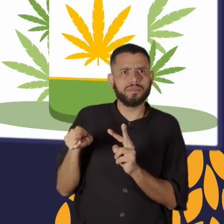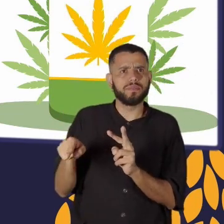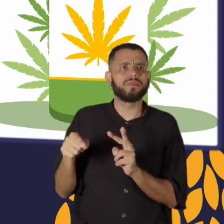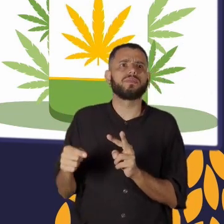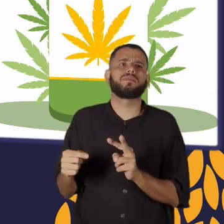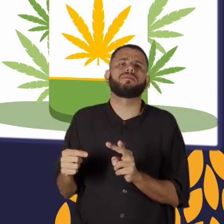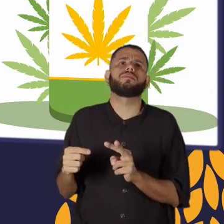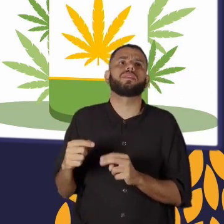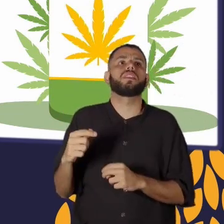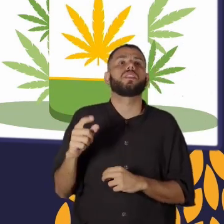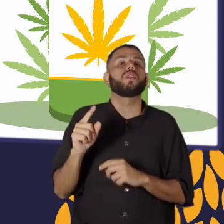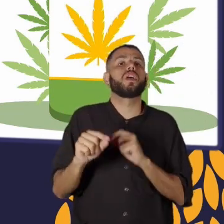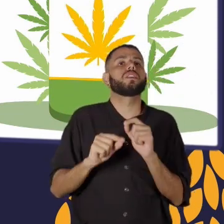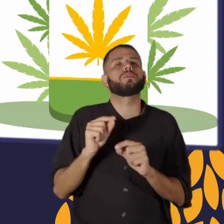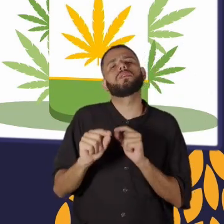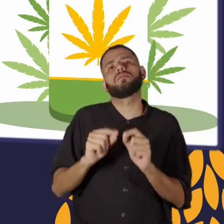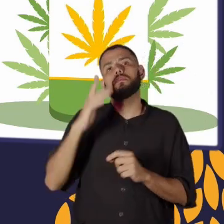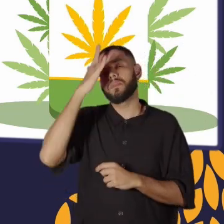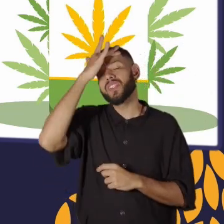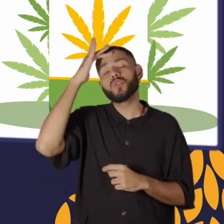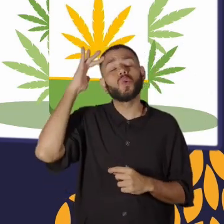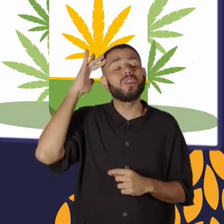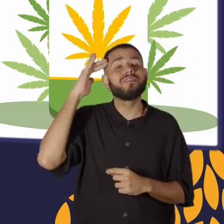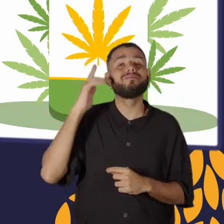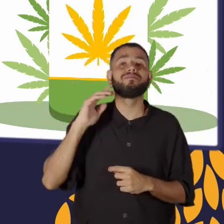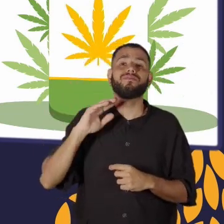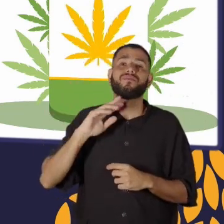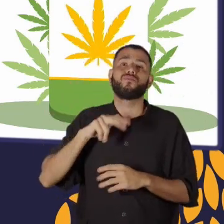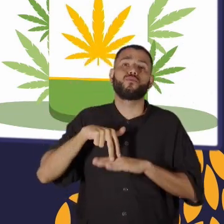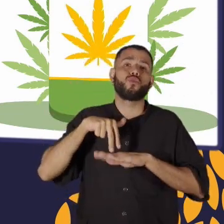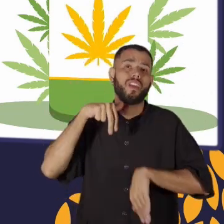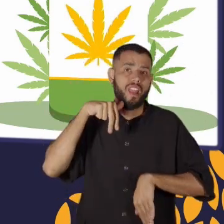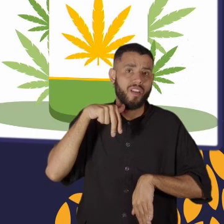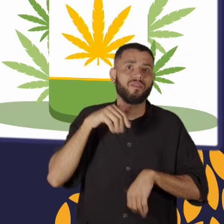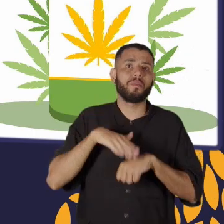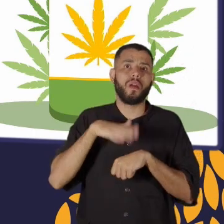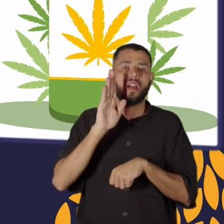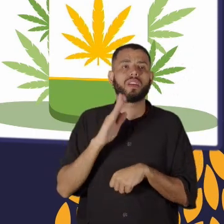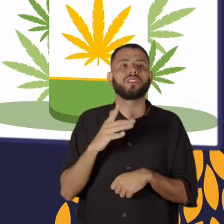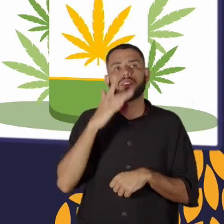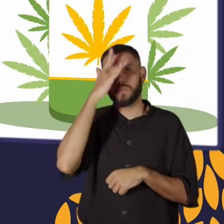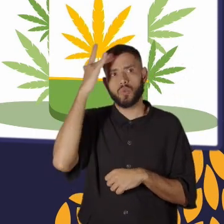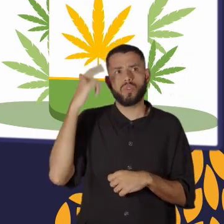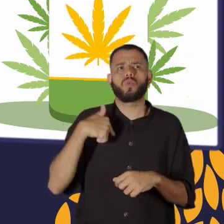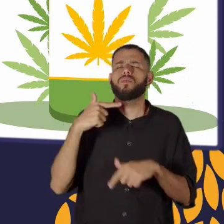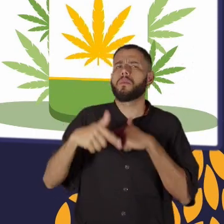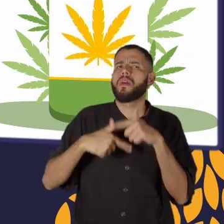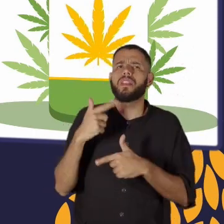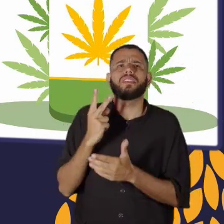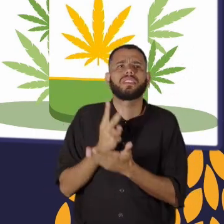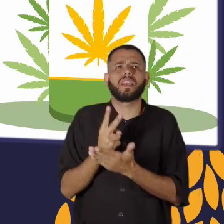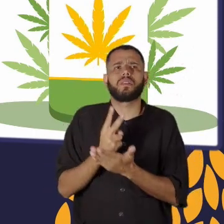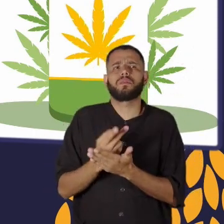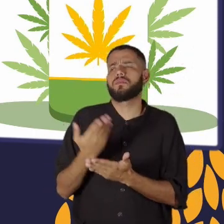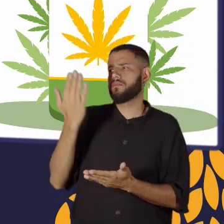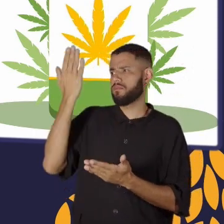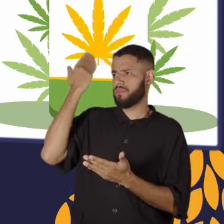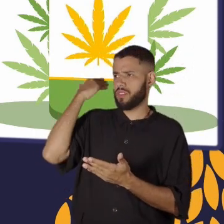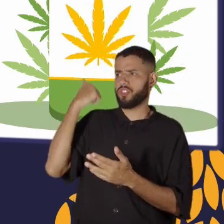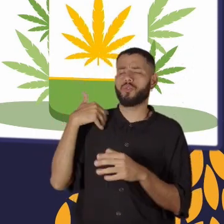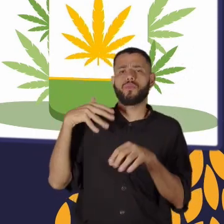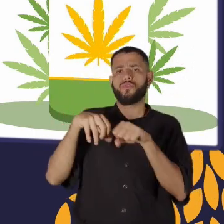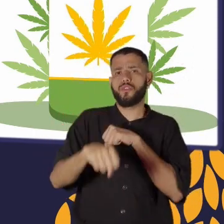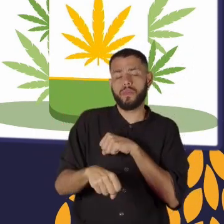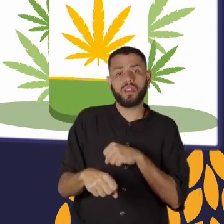substâncias, são as pessoas que estão mais vulnerabilizadas e são as pessoas às quais eu sempre trabalhei desde que me formei, e, portanto, sempre foi